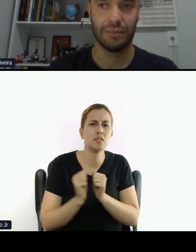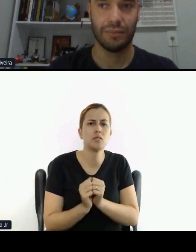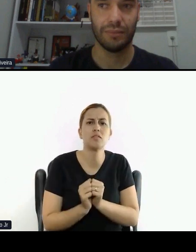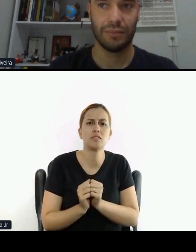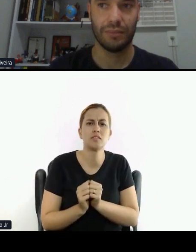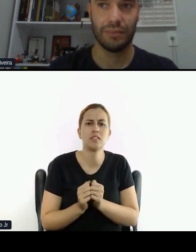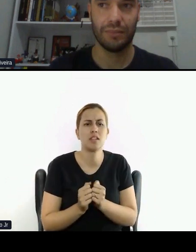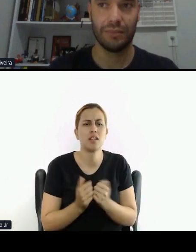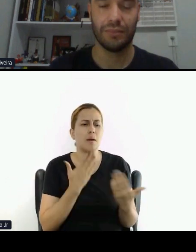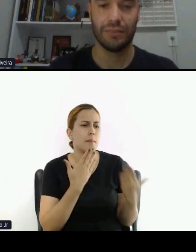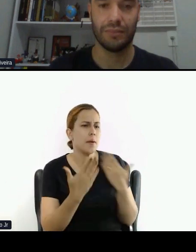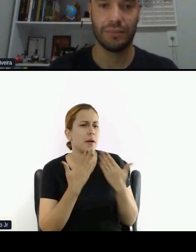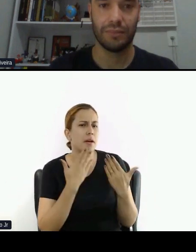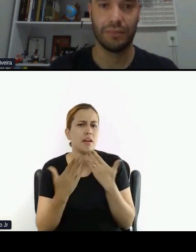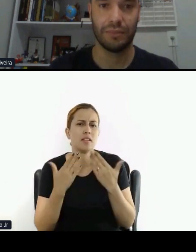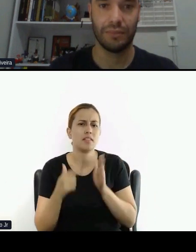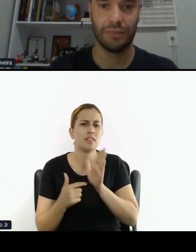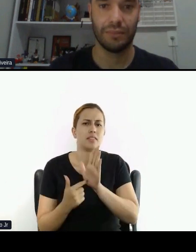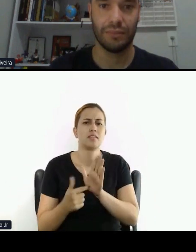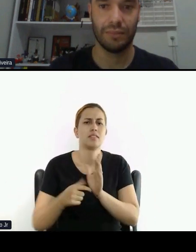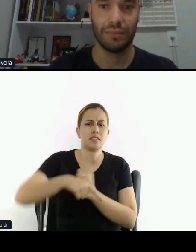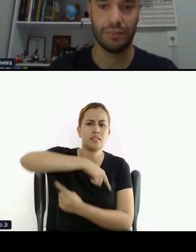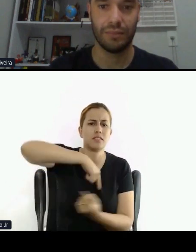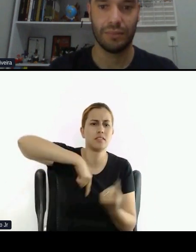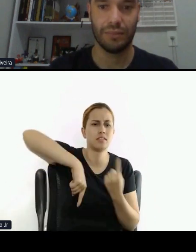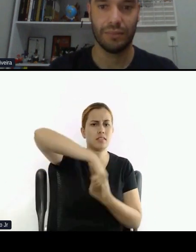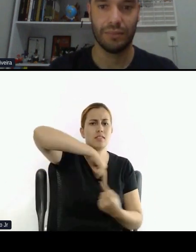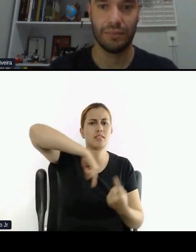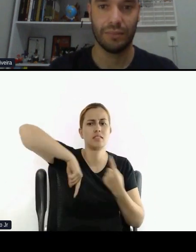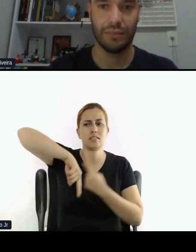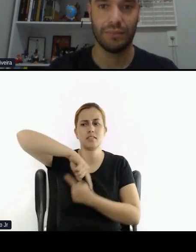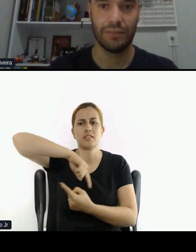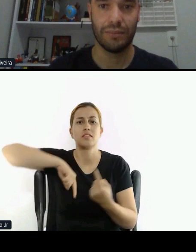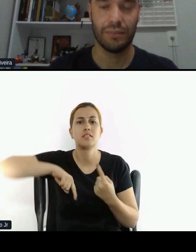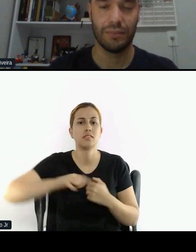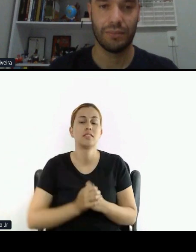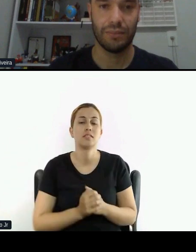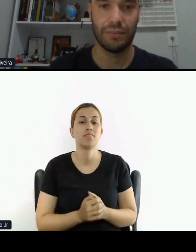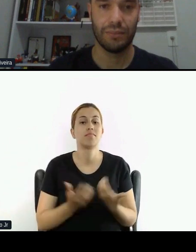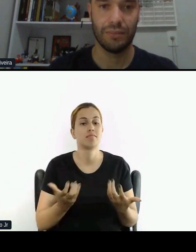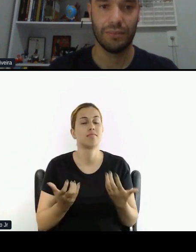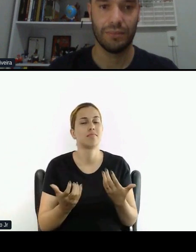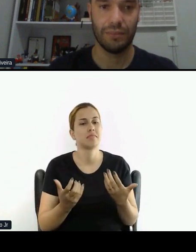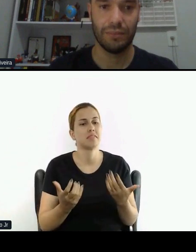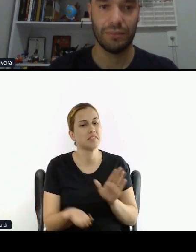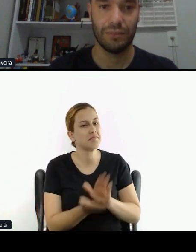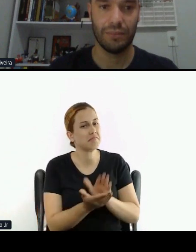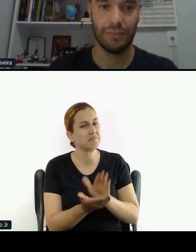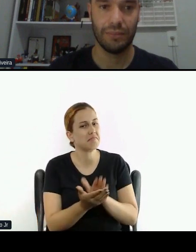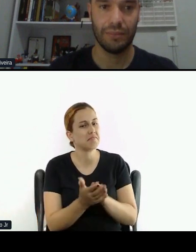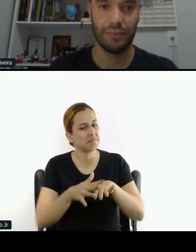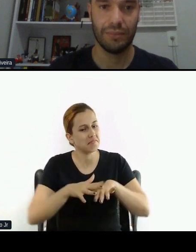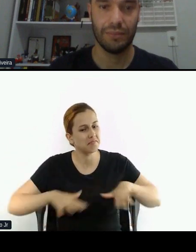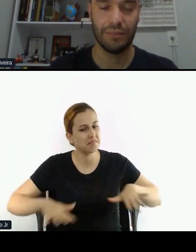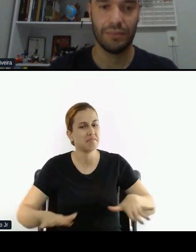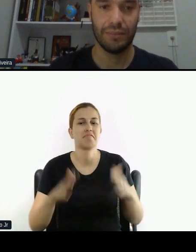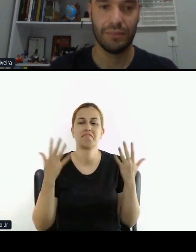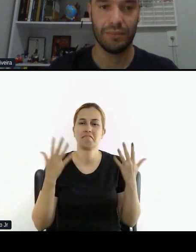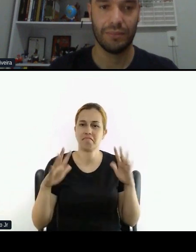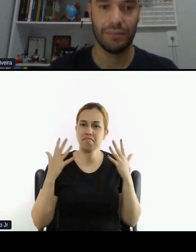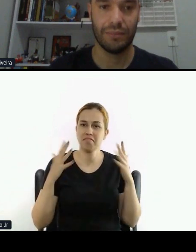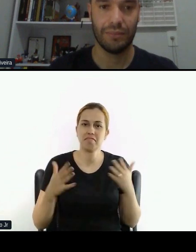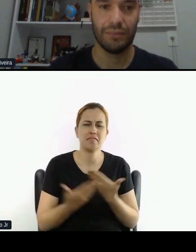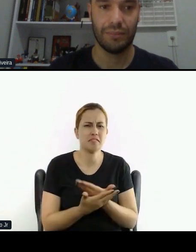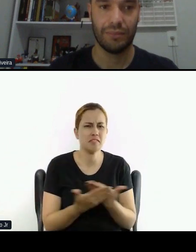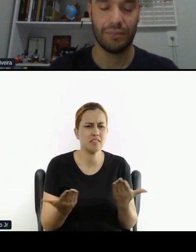assunto, para trazer para as pessoas, conscientização, que é o ponto que eu trouxe. Então quero parabenizar todos vocês também, tanto a organização, quem está por